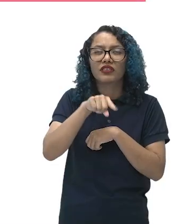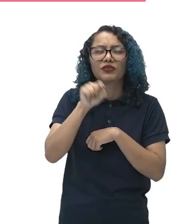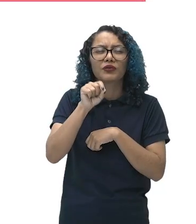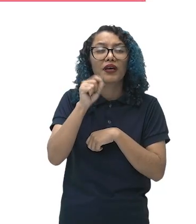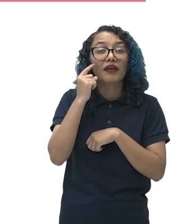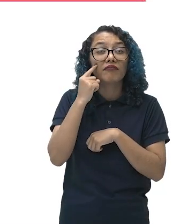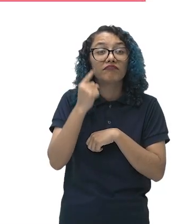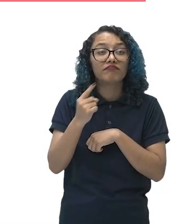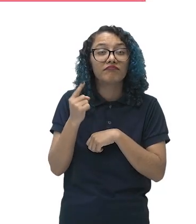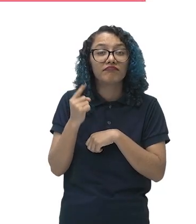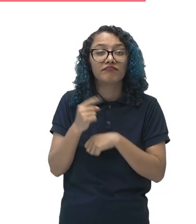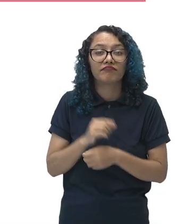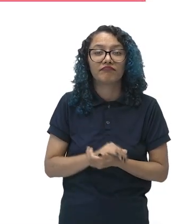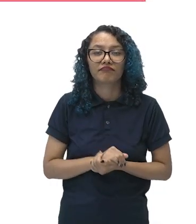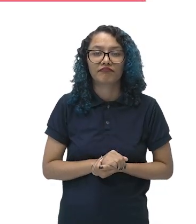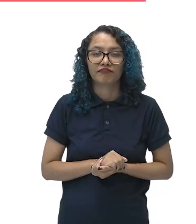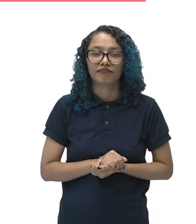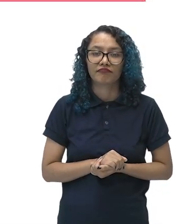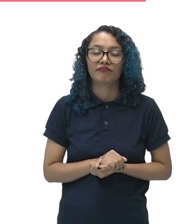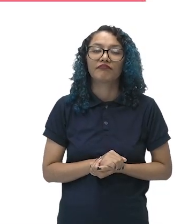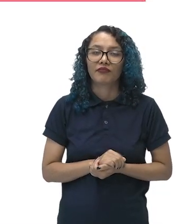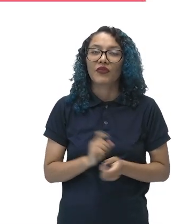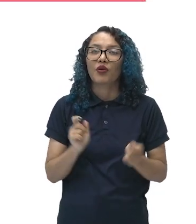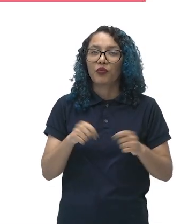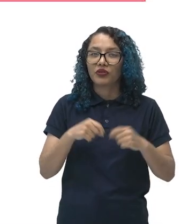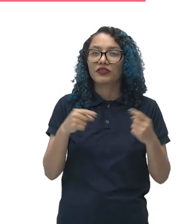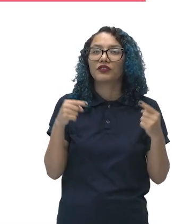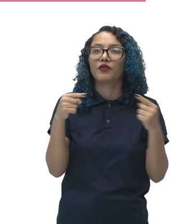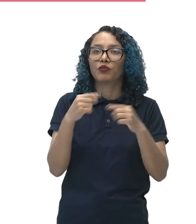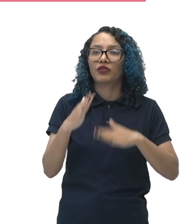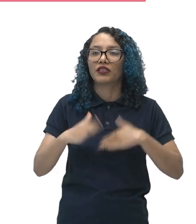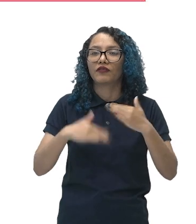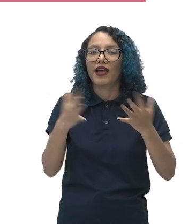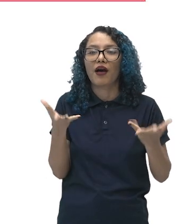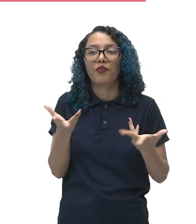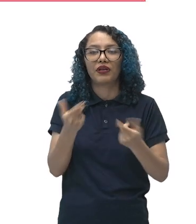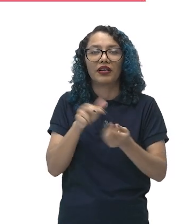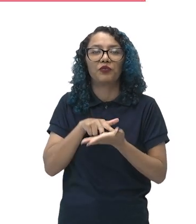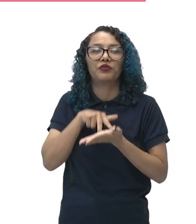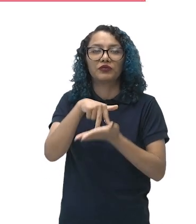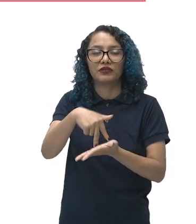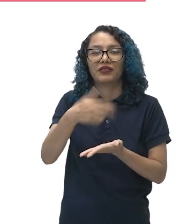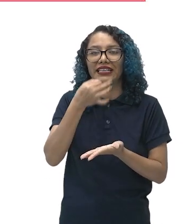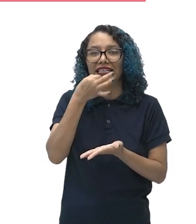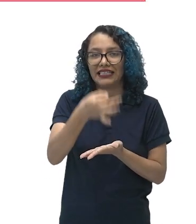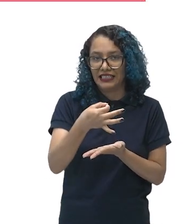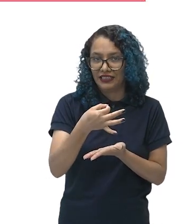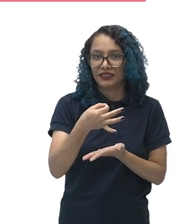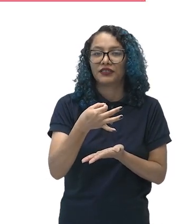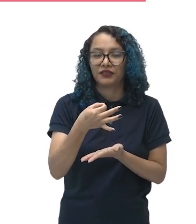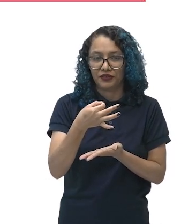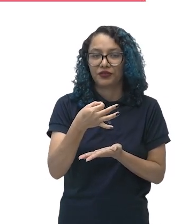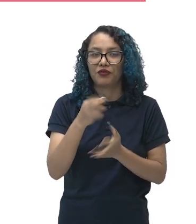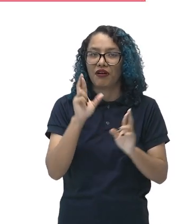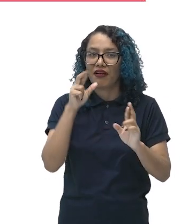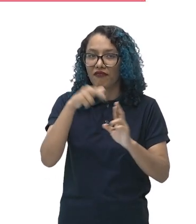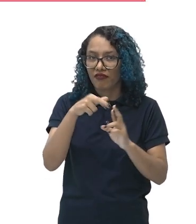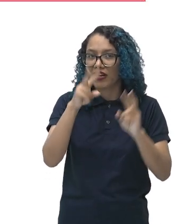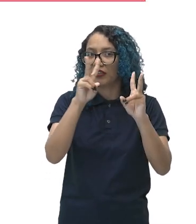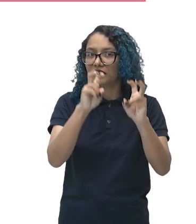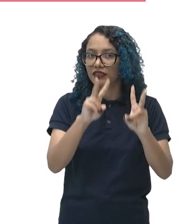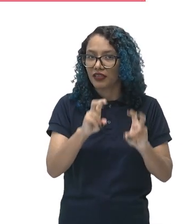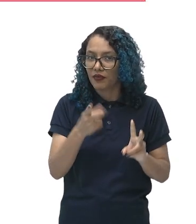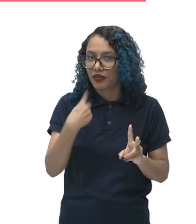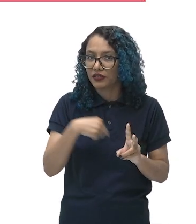próxima tela, por favor, desenvolvendo o posicionamento crítico de vocês sobre questões como essas que nós